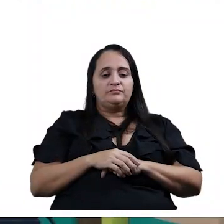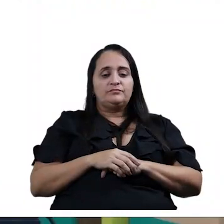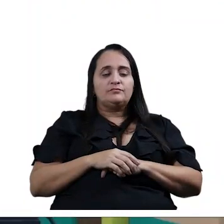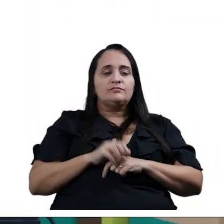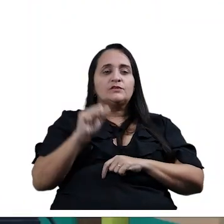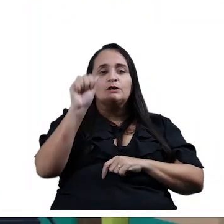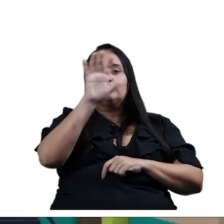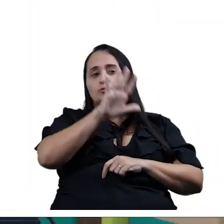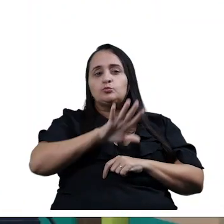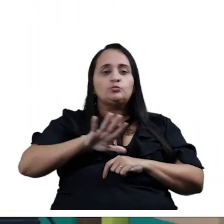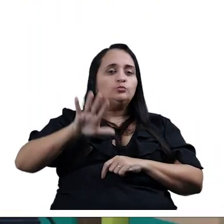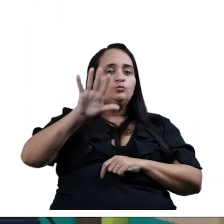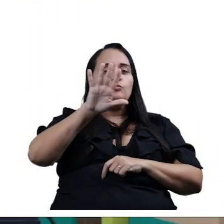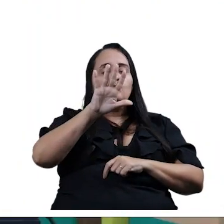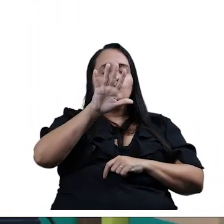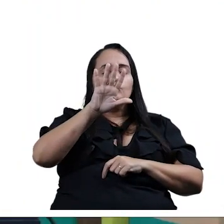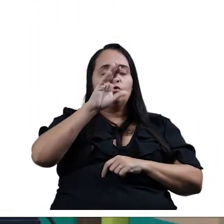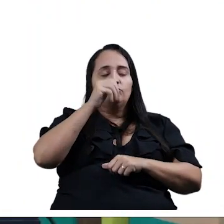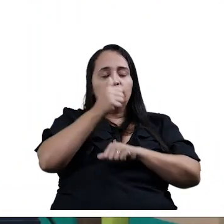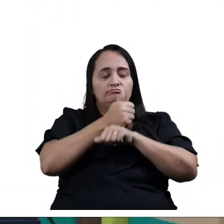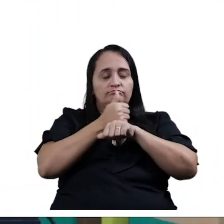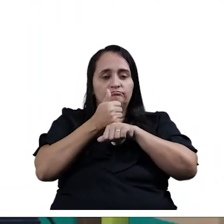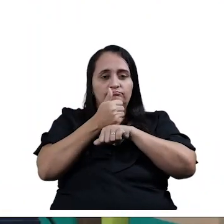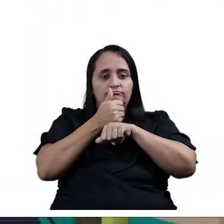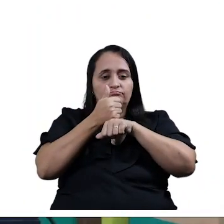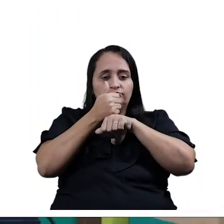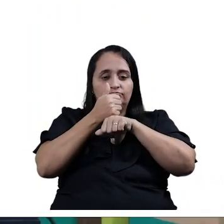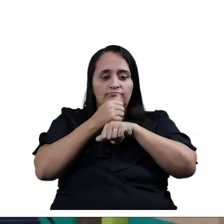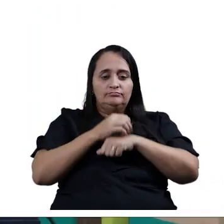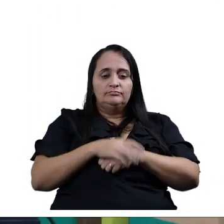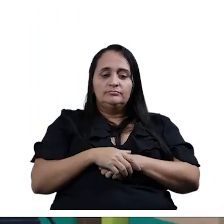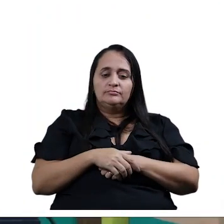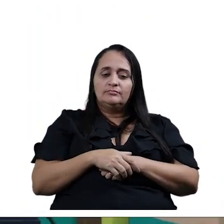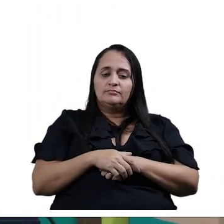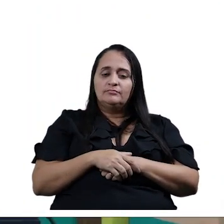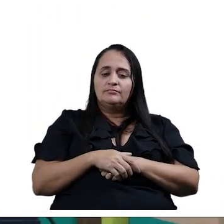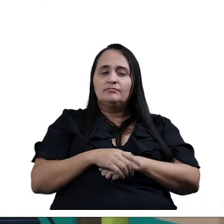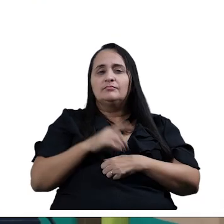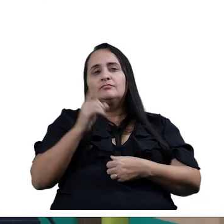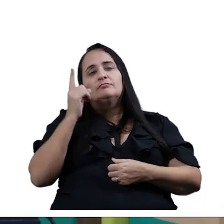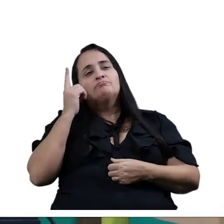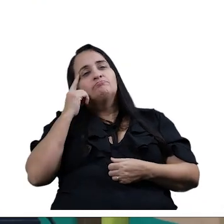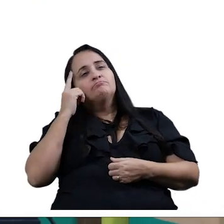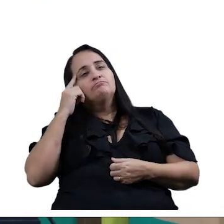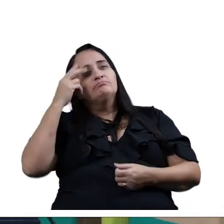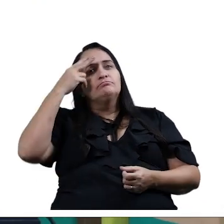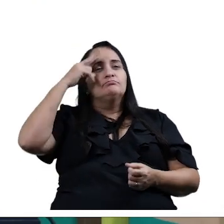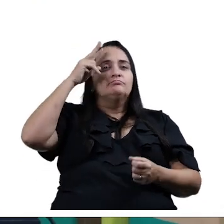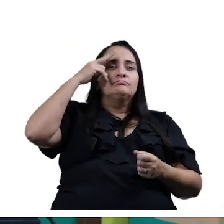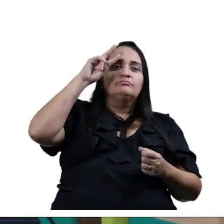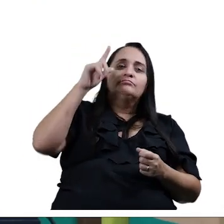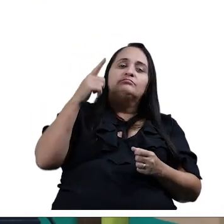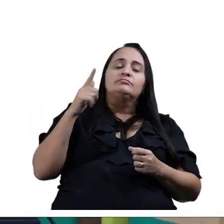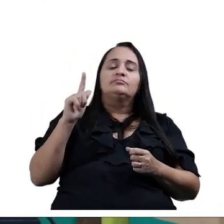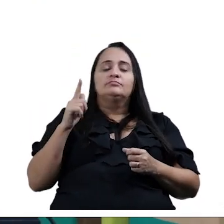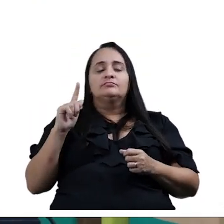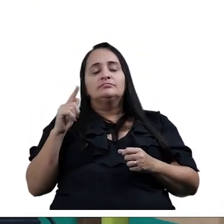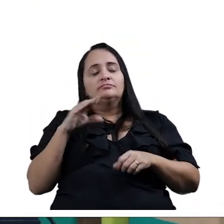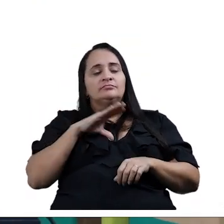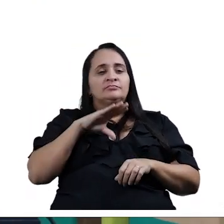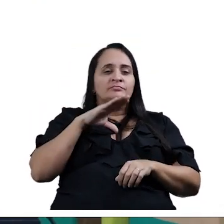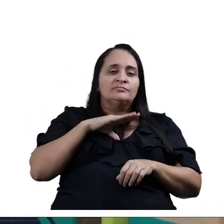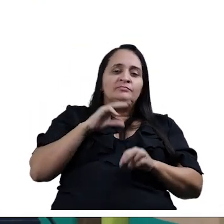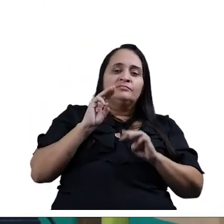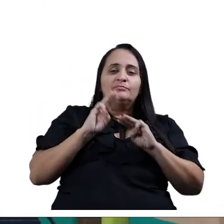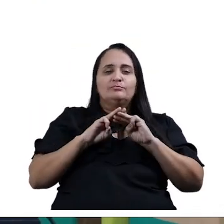central. Agora, consulta aí seus conhecimentos de história, geografia, português, matemática, para